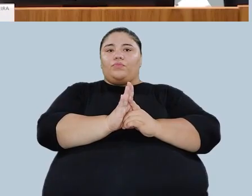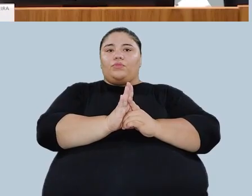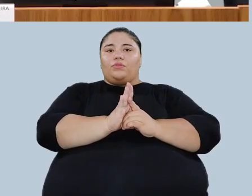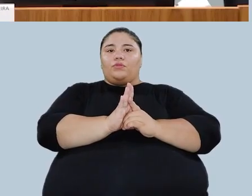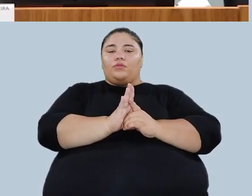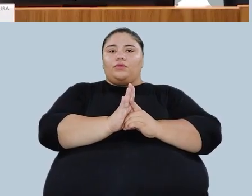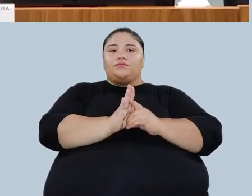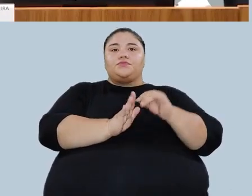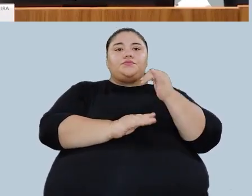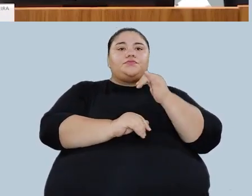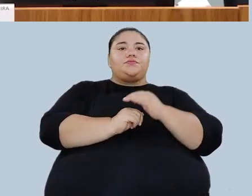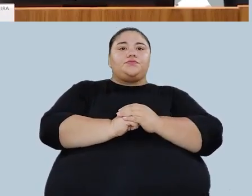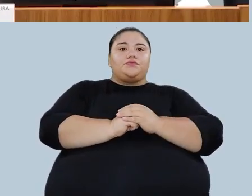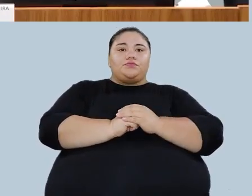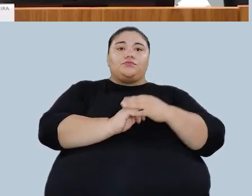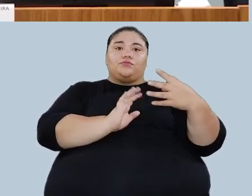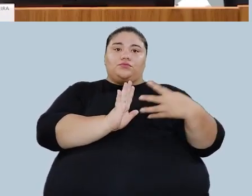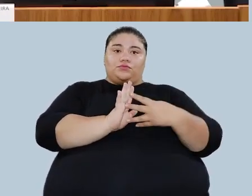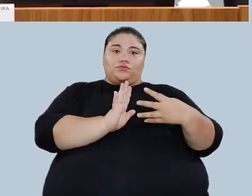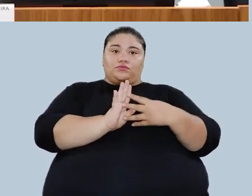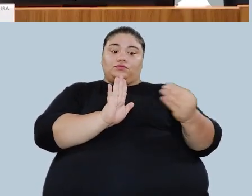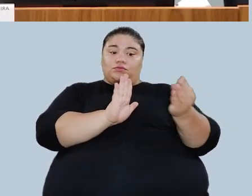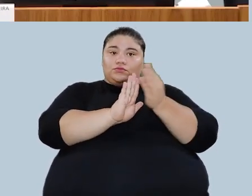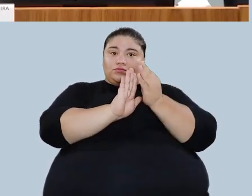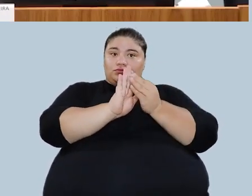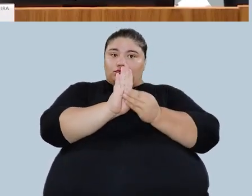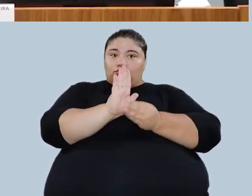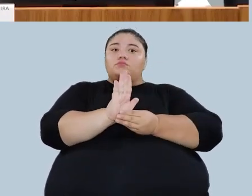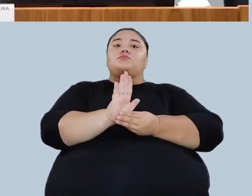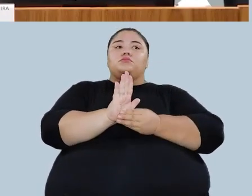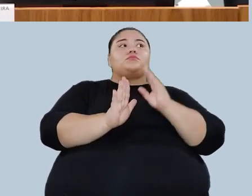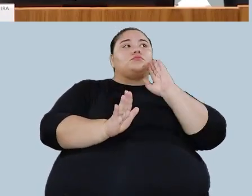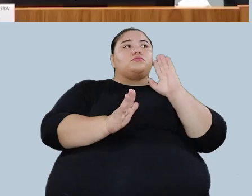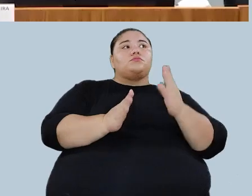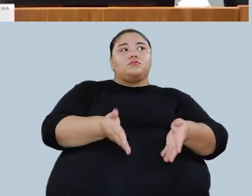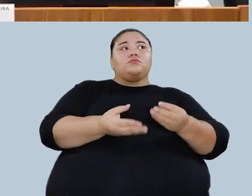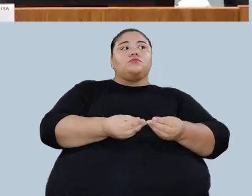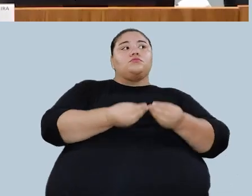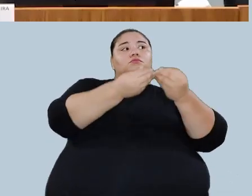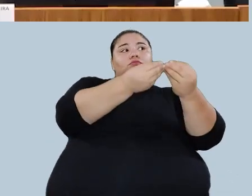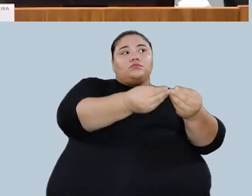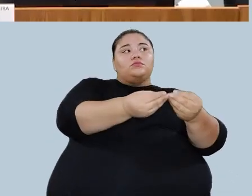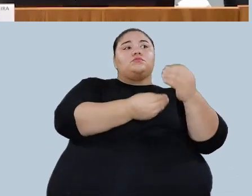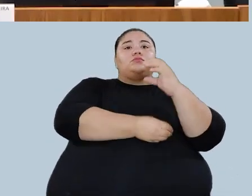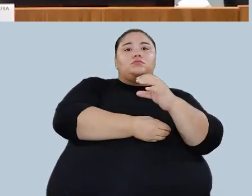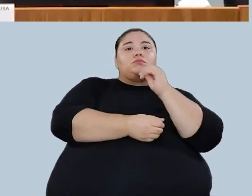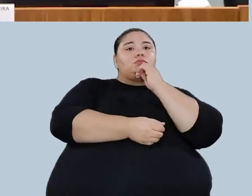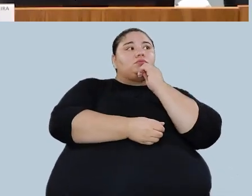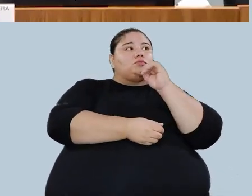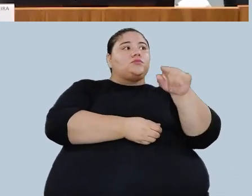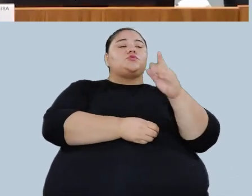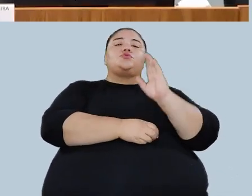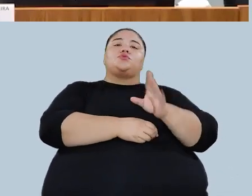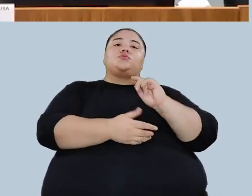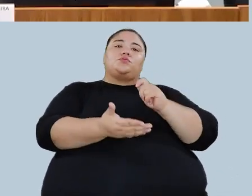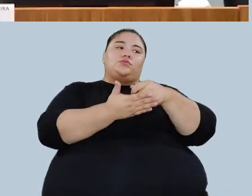pré-preenchida ali, já o formulário, né, pré-preenchido, com aquilo que foi o volume de crédito que já foi compensado no split payment e o que